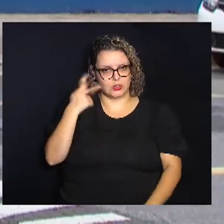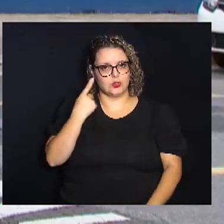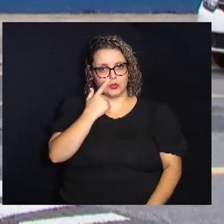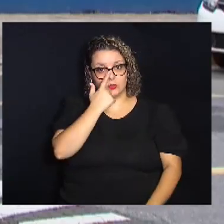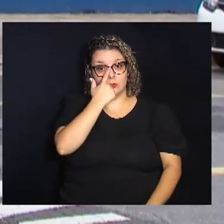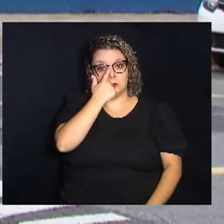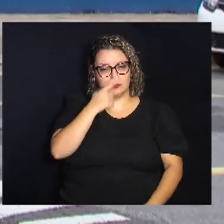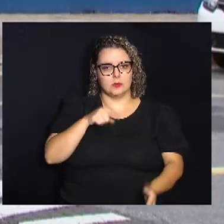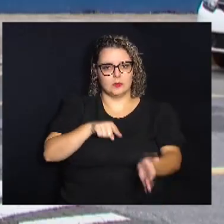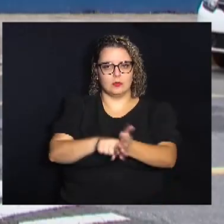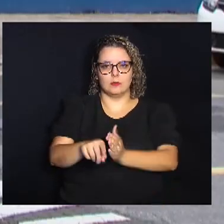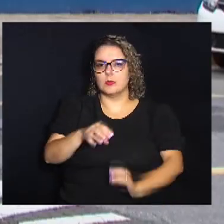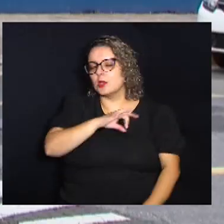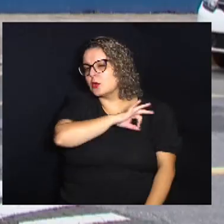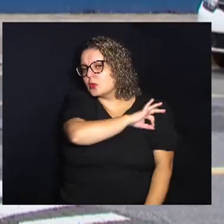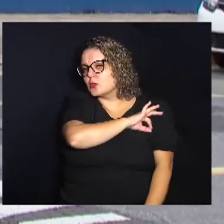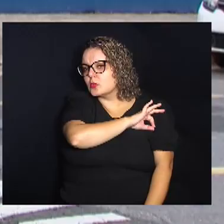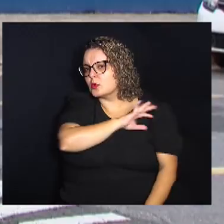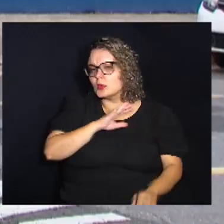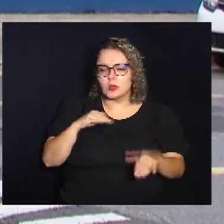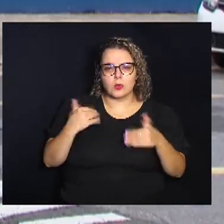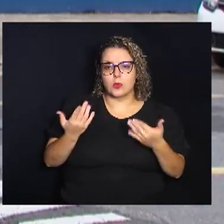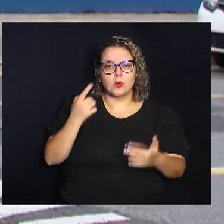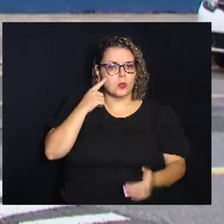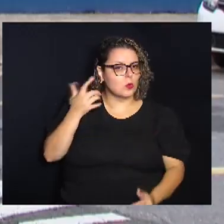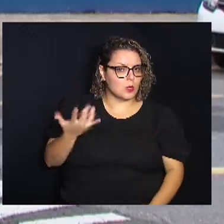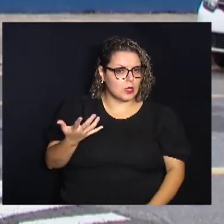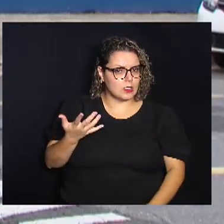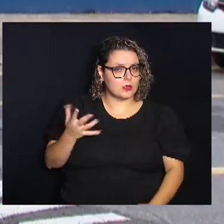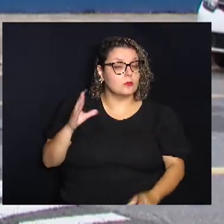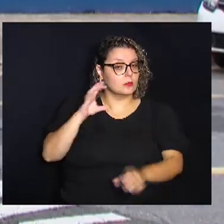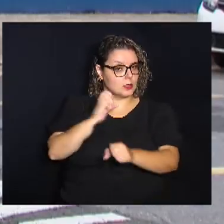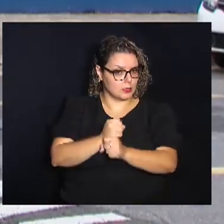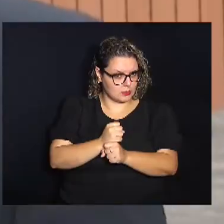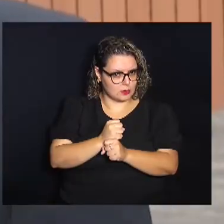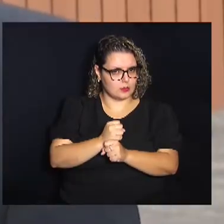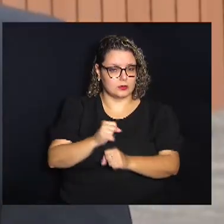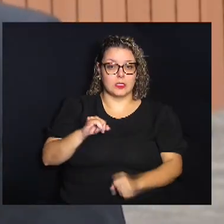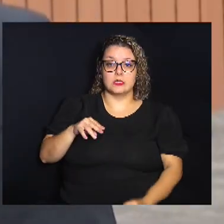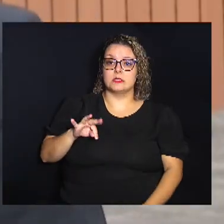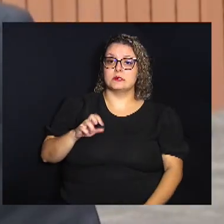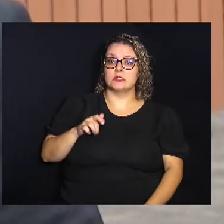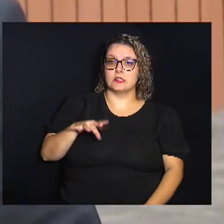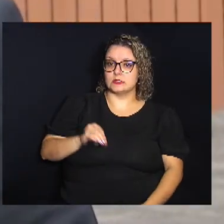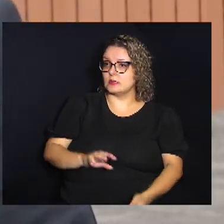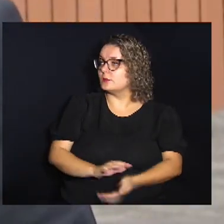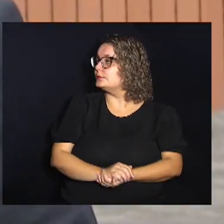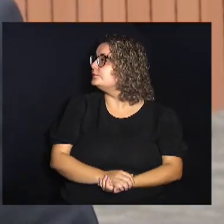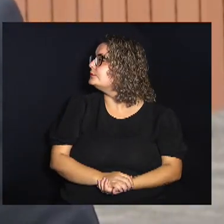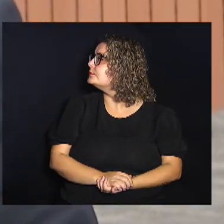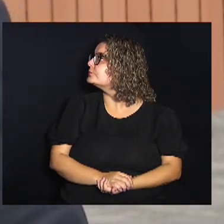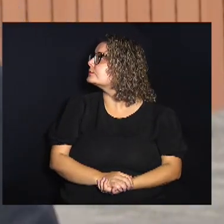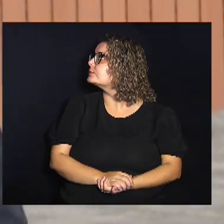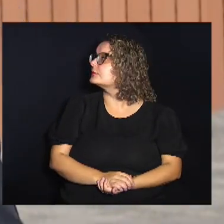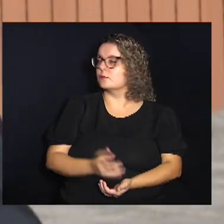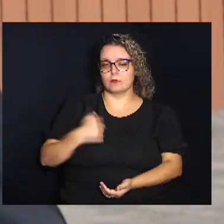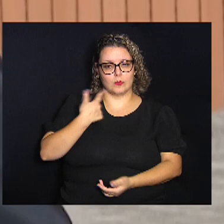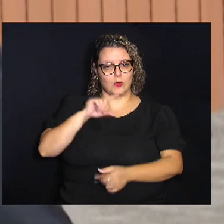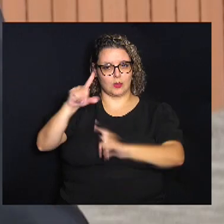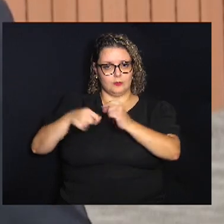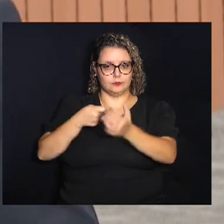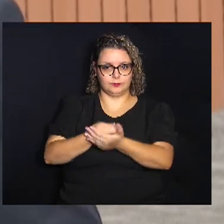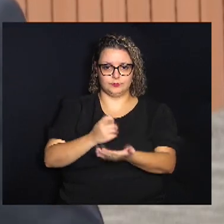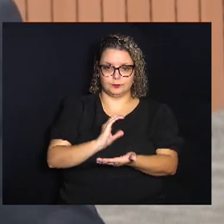pergunta à prefeitura qual a previsão para a conclusão da instalação. Nós destinamos a nossa emenda